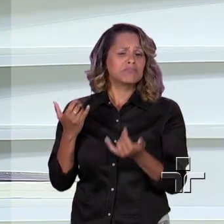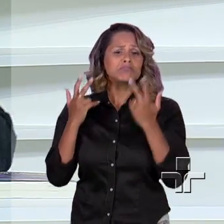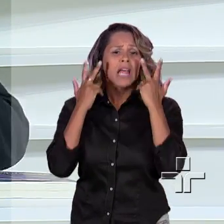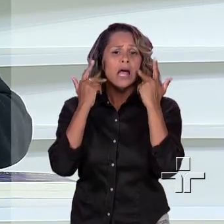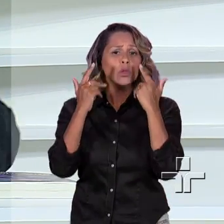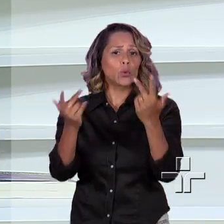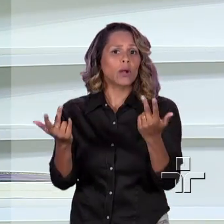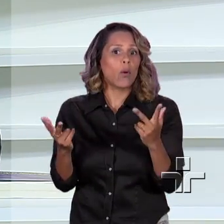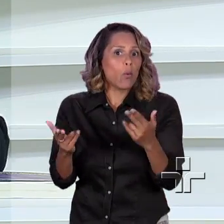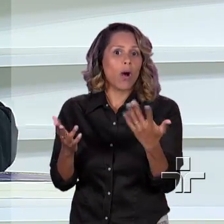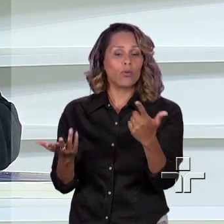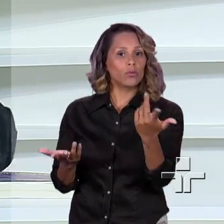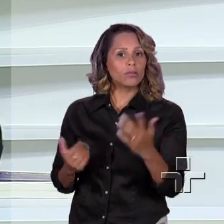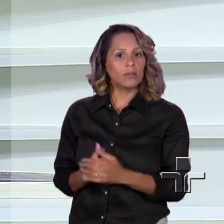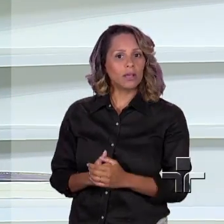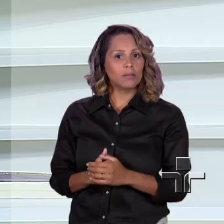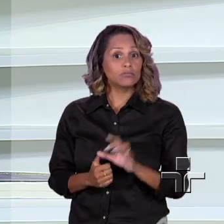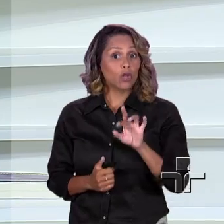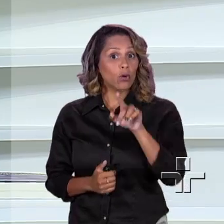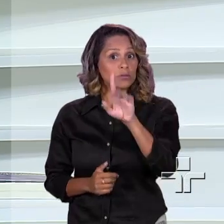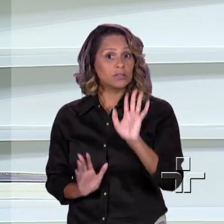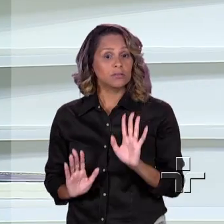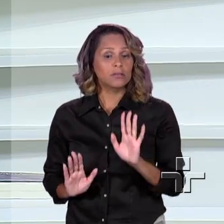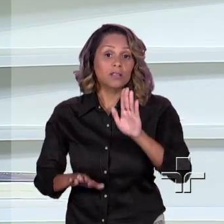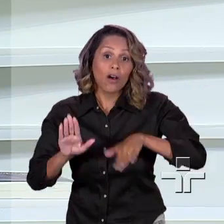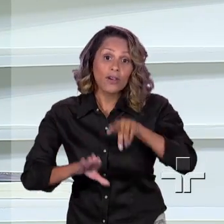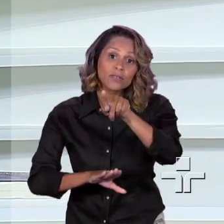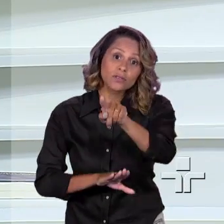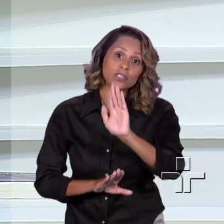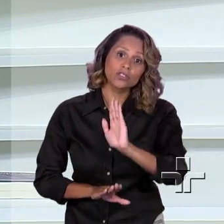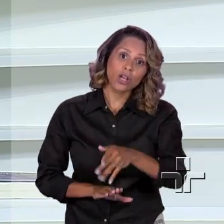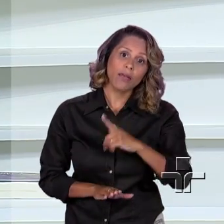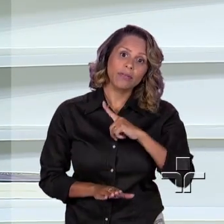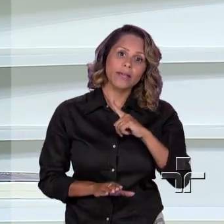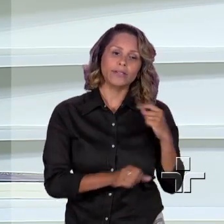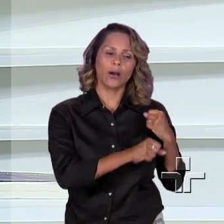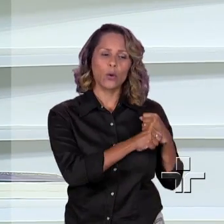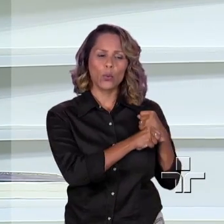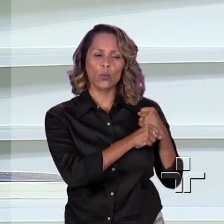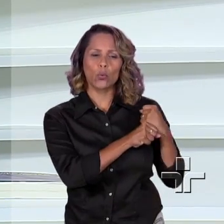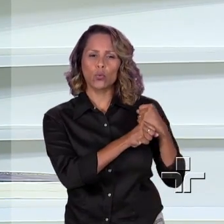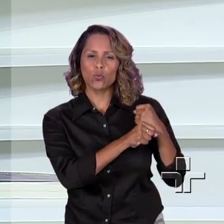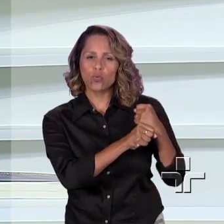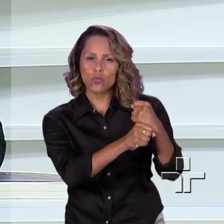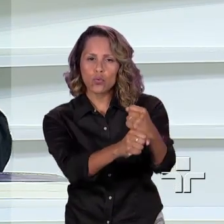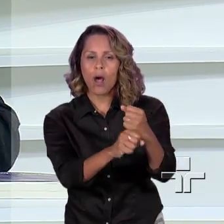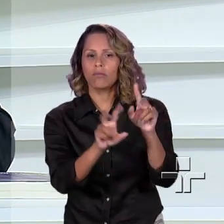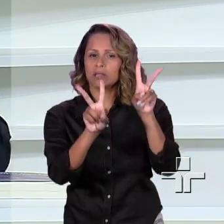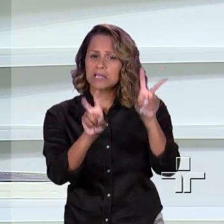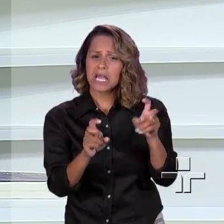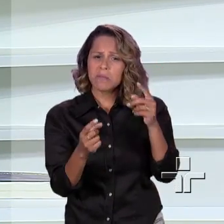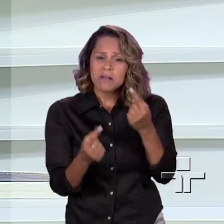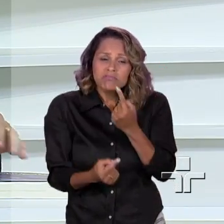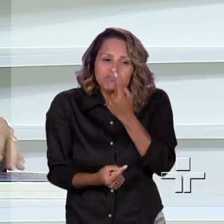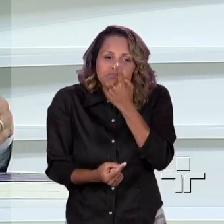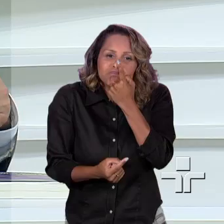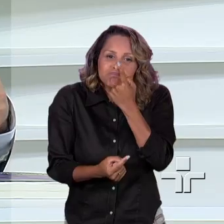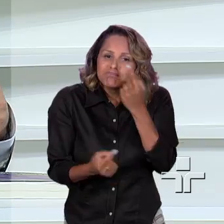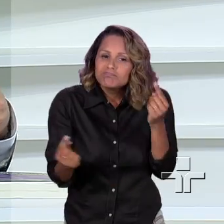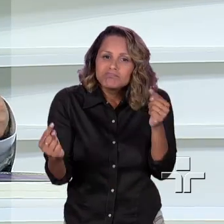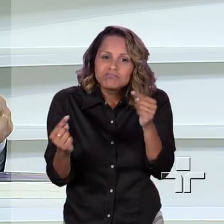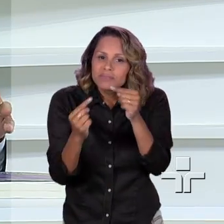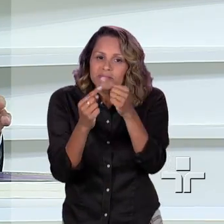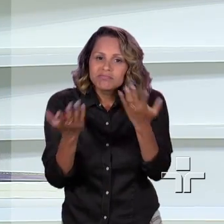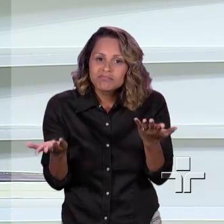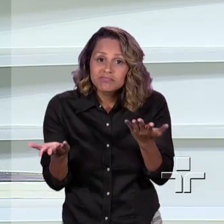talvez você já esteja por longo tempo tratando do assunto e para você é muito natural e